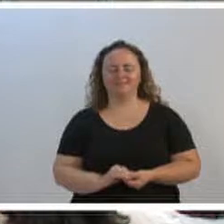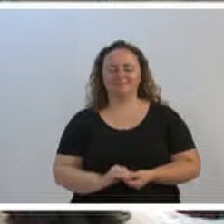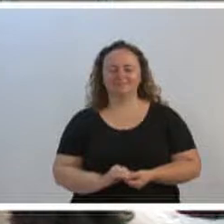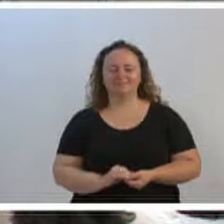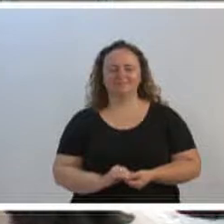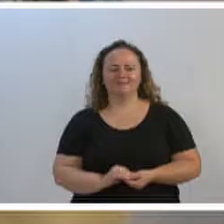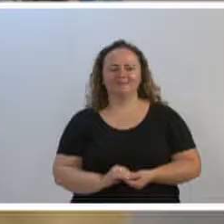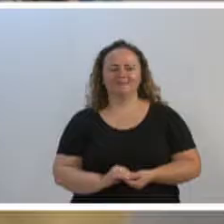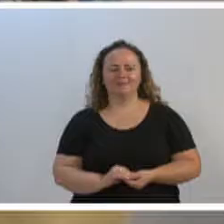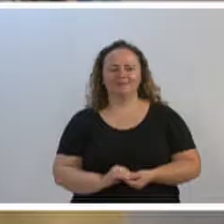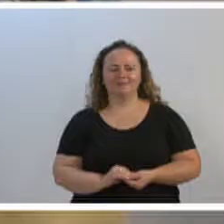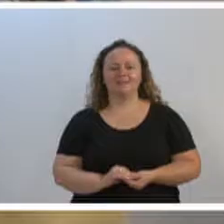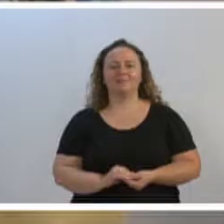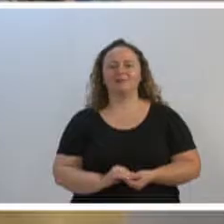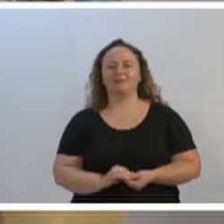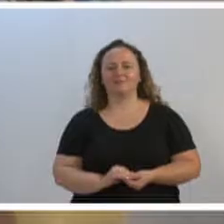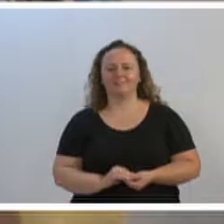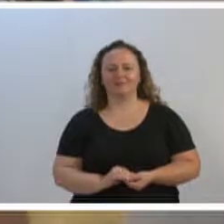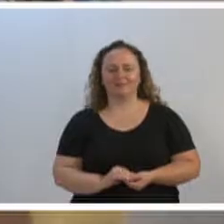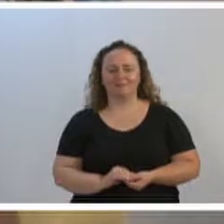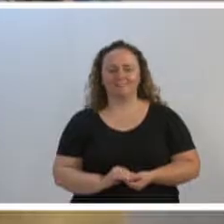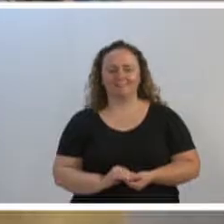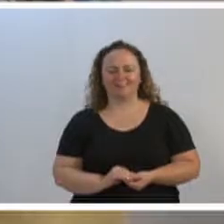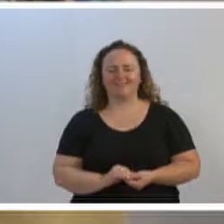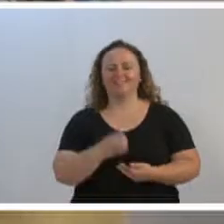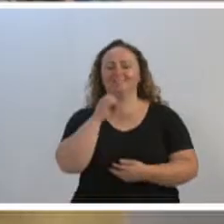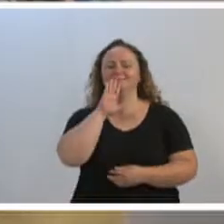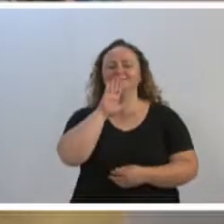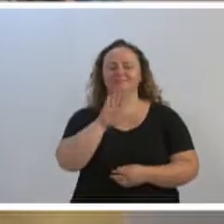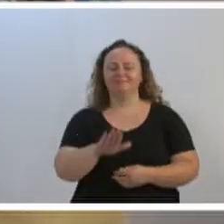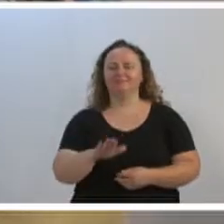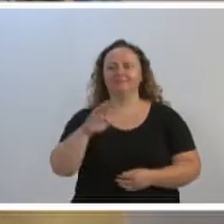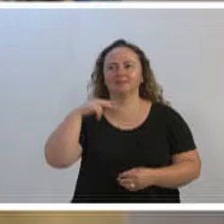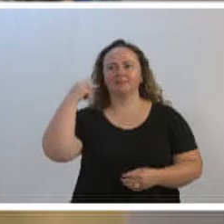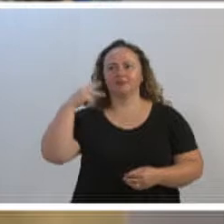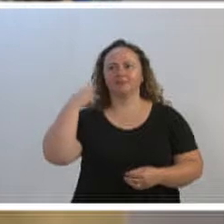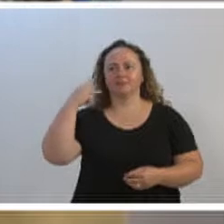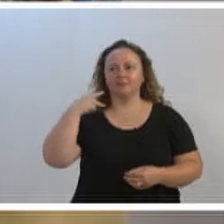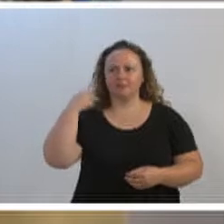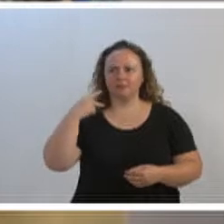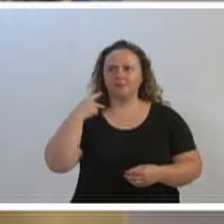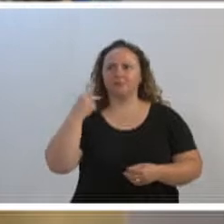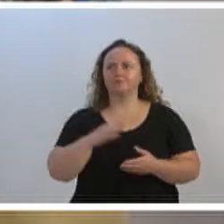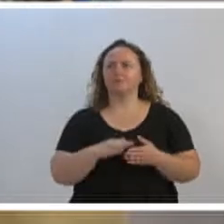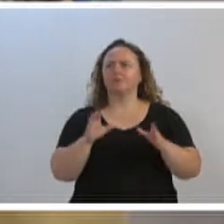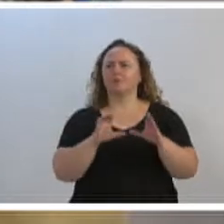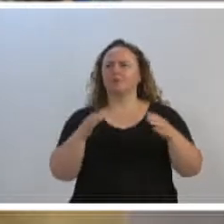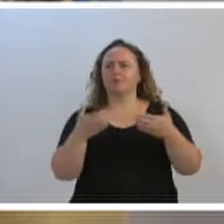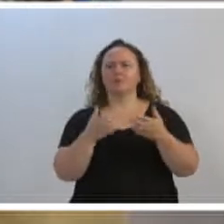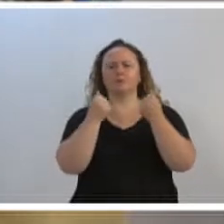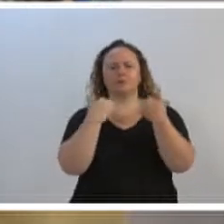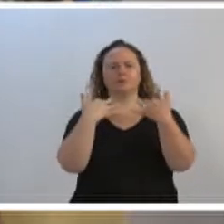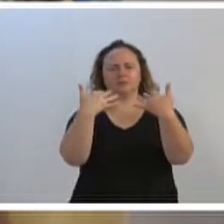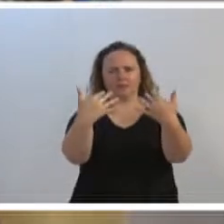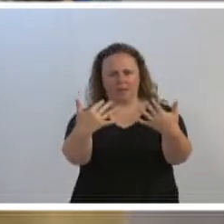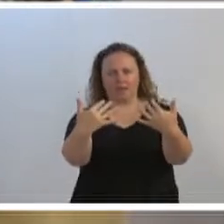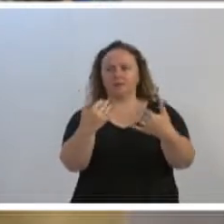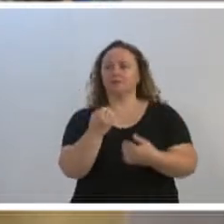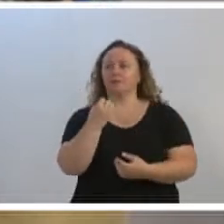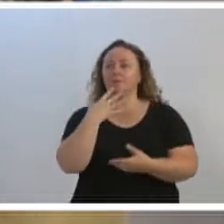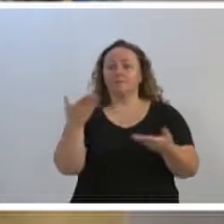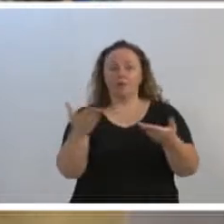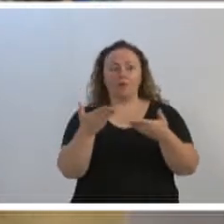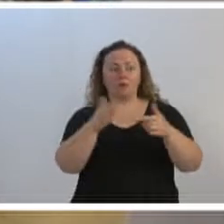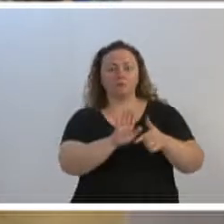Boa tarde, alô Câmbio. Boa tarde, vereadores, comunidade que nos assiste, que bom que hoje está sendo